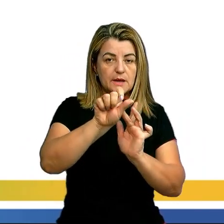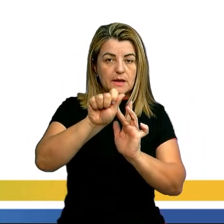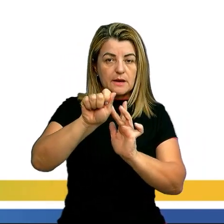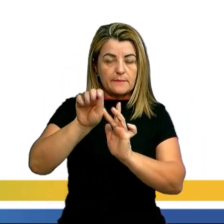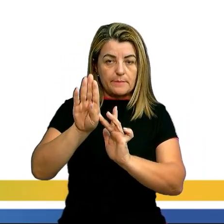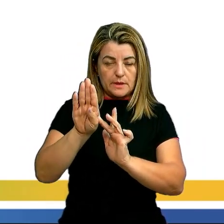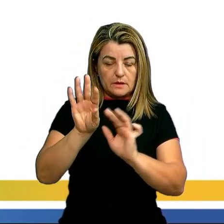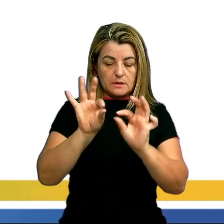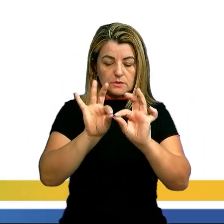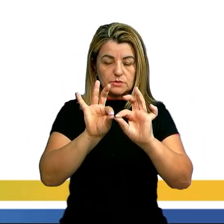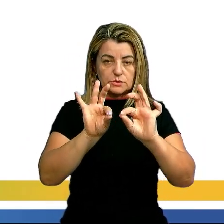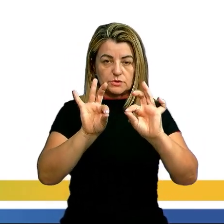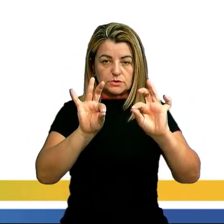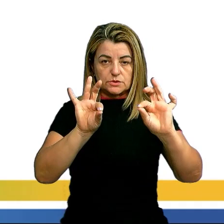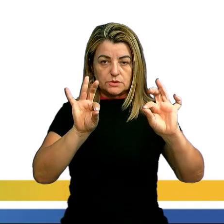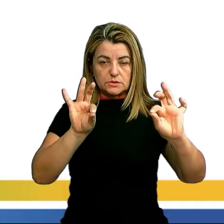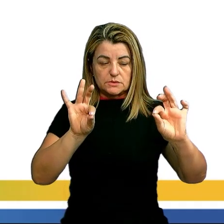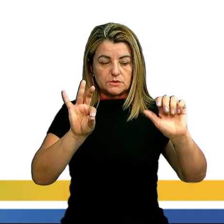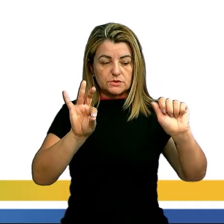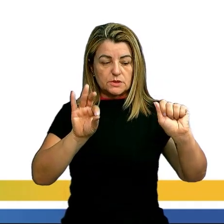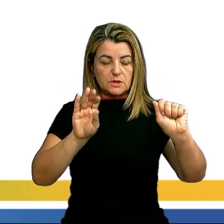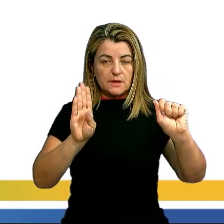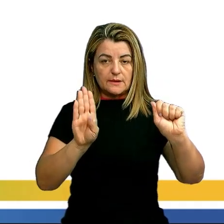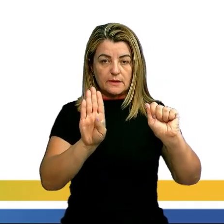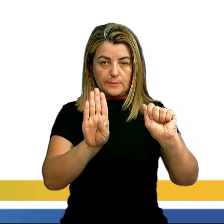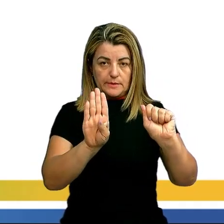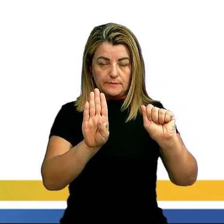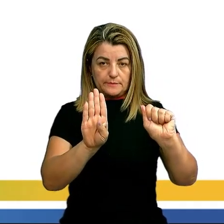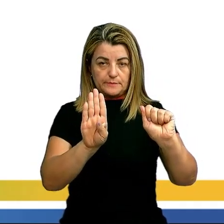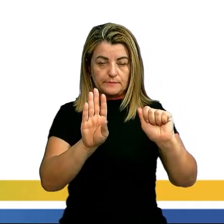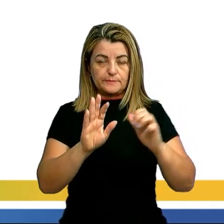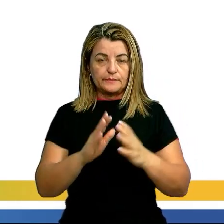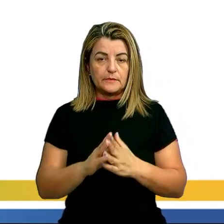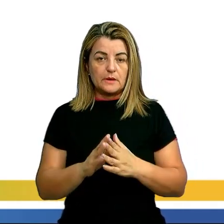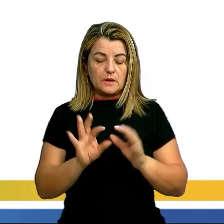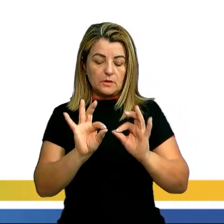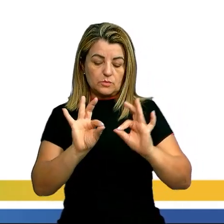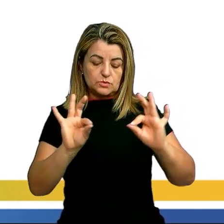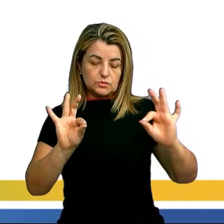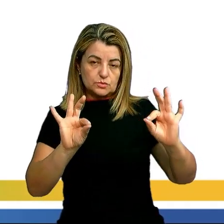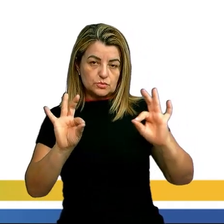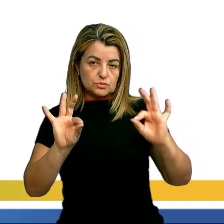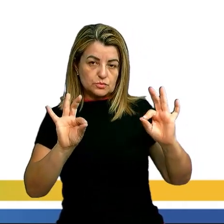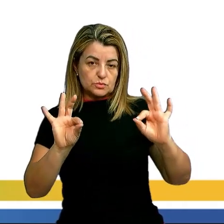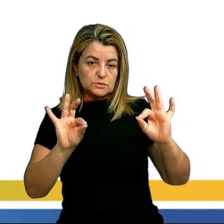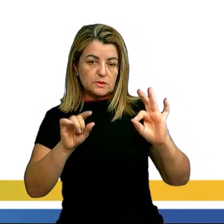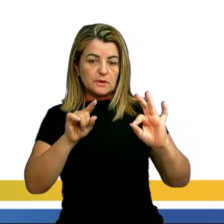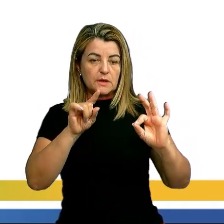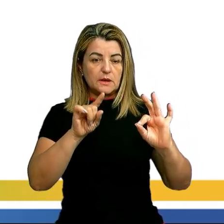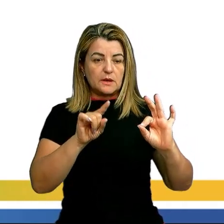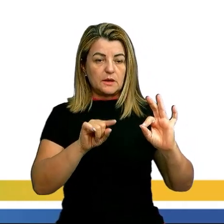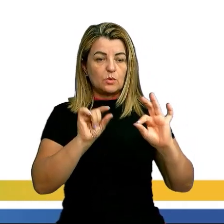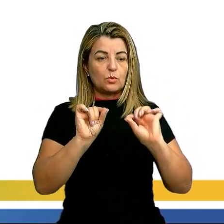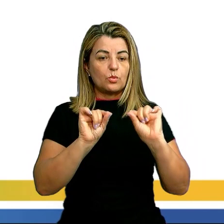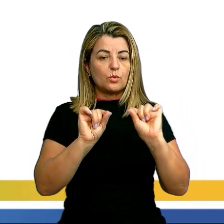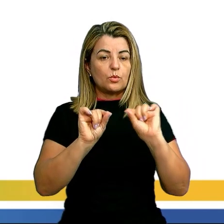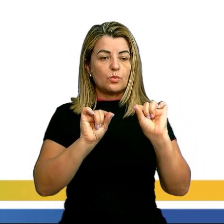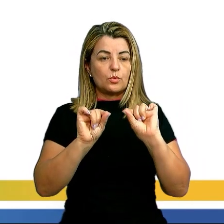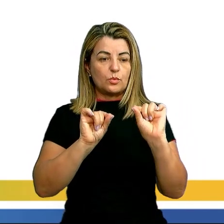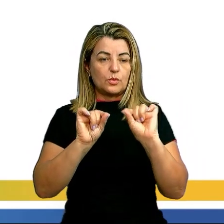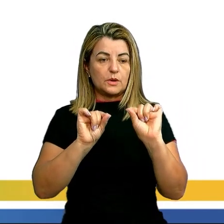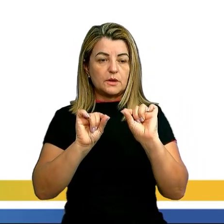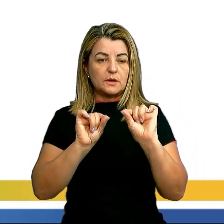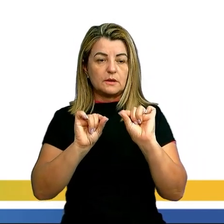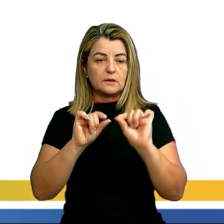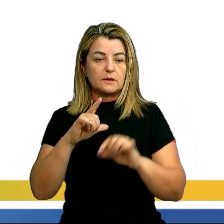distância de A até B. Note que a distância entre os pontos A e B é a hipotenusa do triângulo.